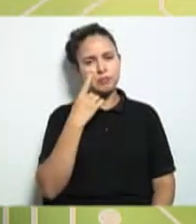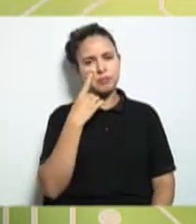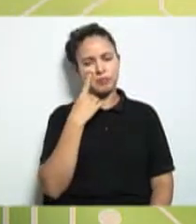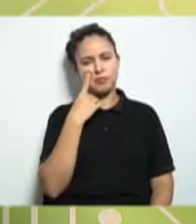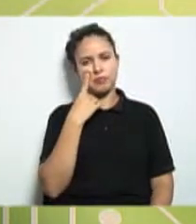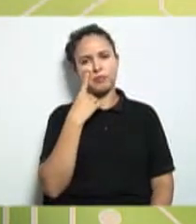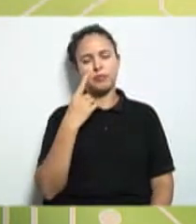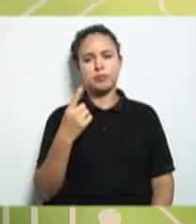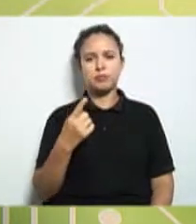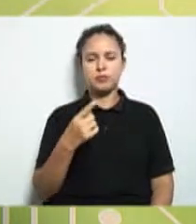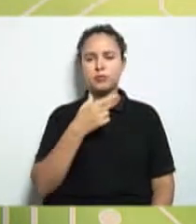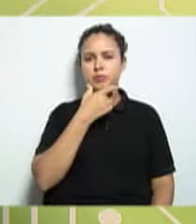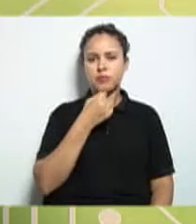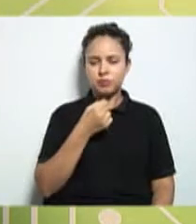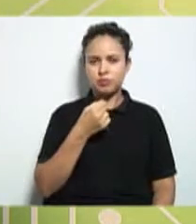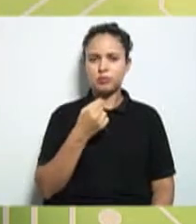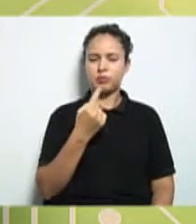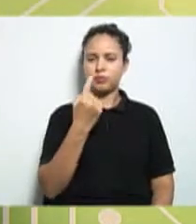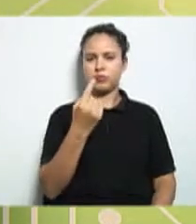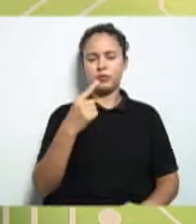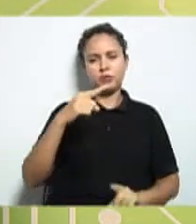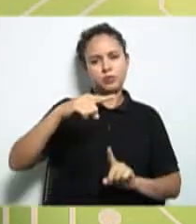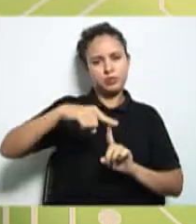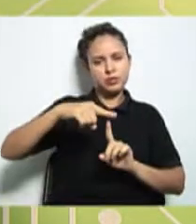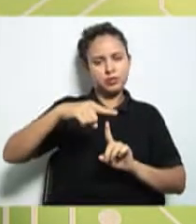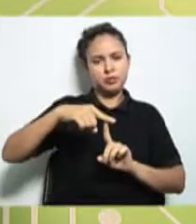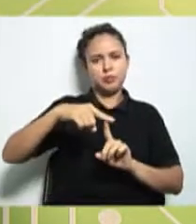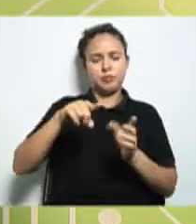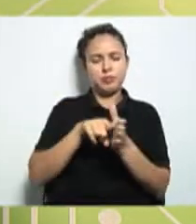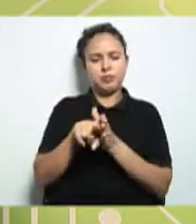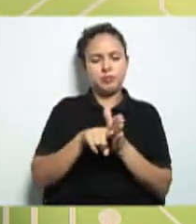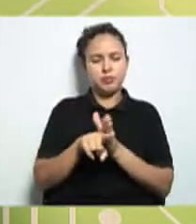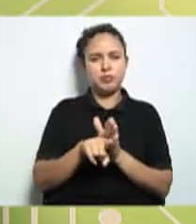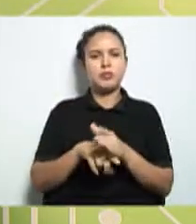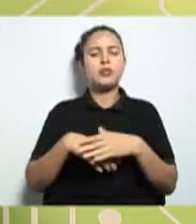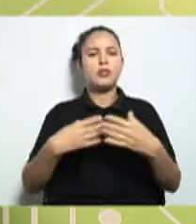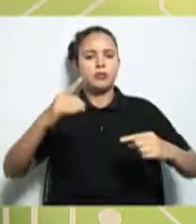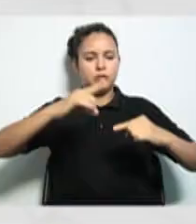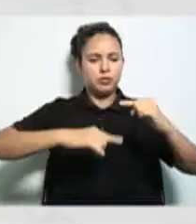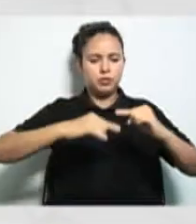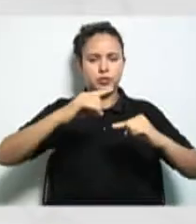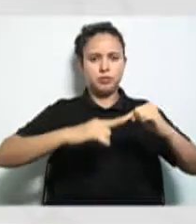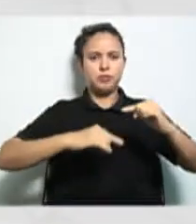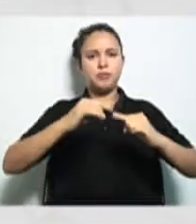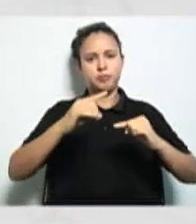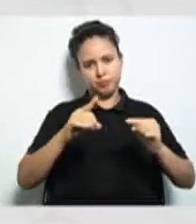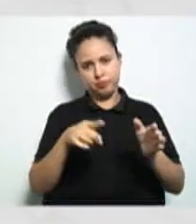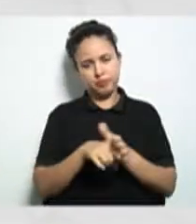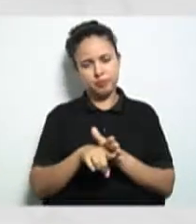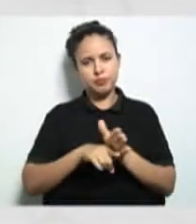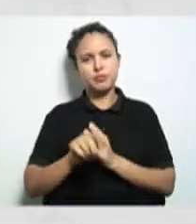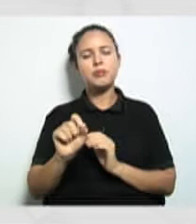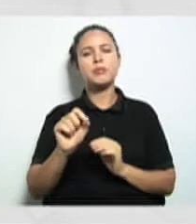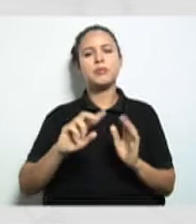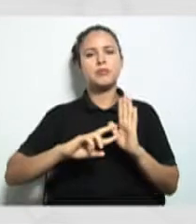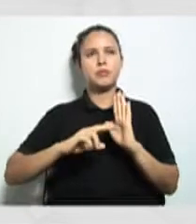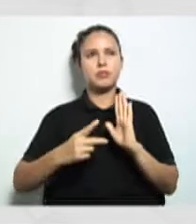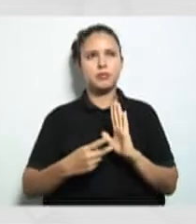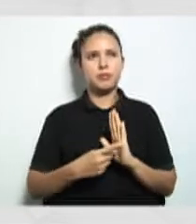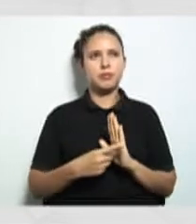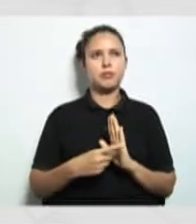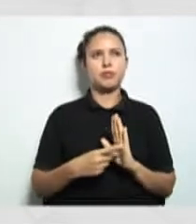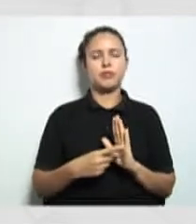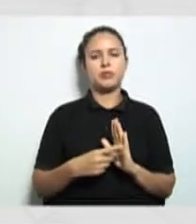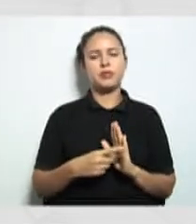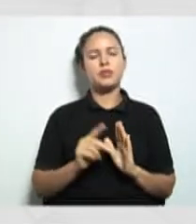aplicou um instrumento de pesquisa. Então, o que é um instrumento de pesquisa? Olha só, um instrumento de